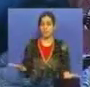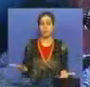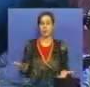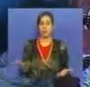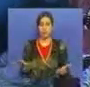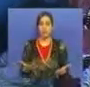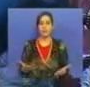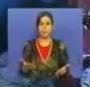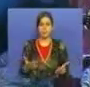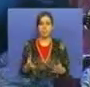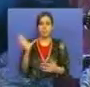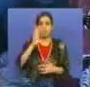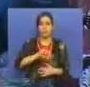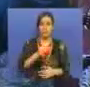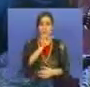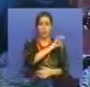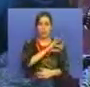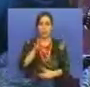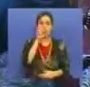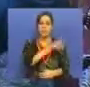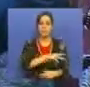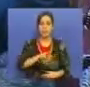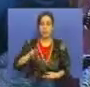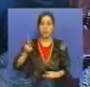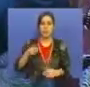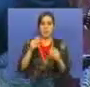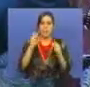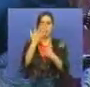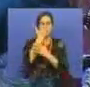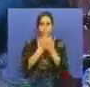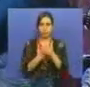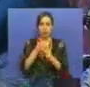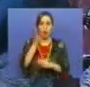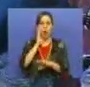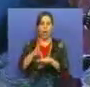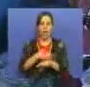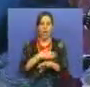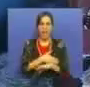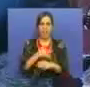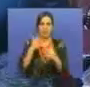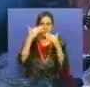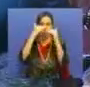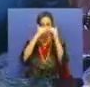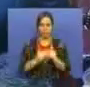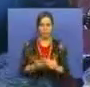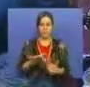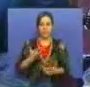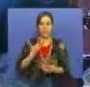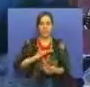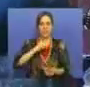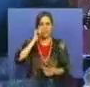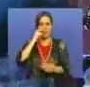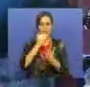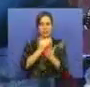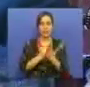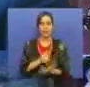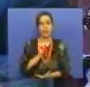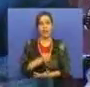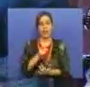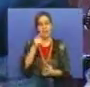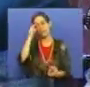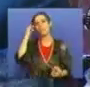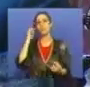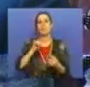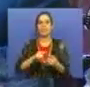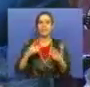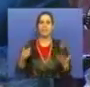foi utilizar mais de 400 milhões de euros para amortizar antecipadamente o chamado déficit tarifário, é exatamente nesse